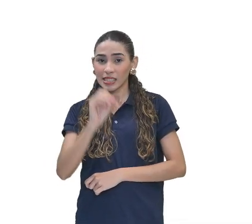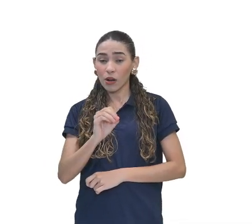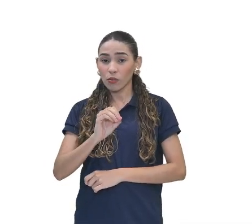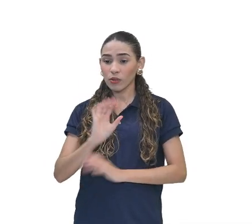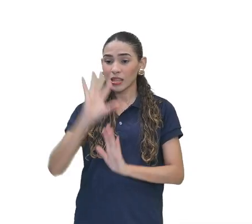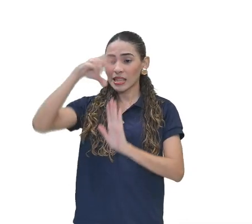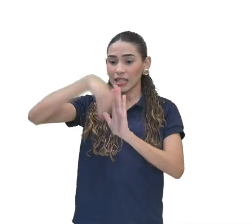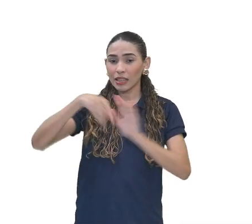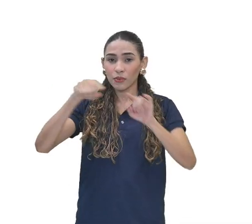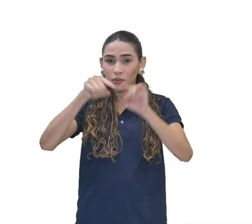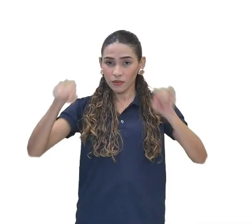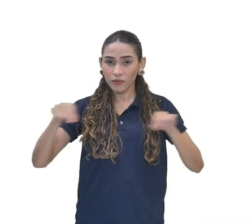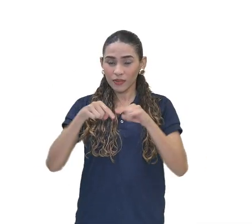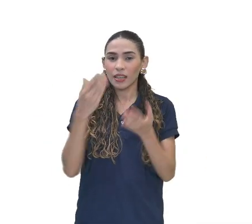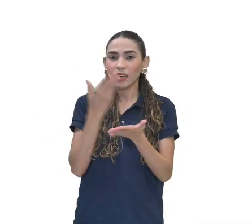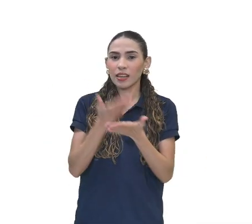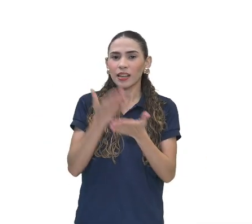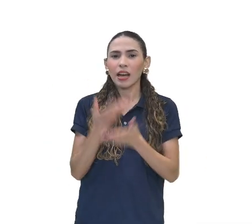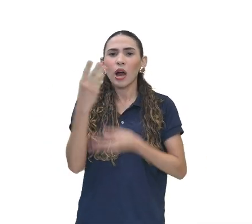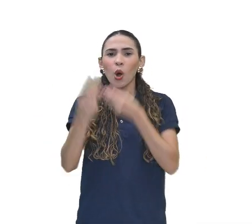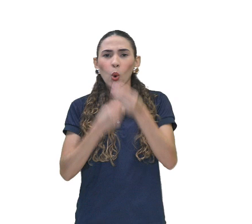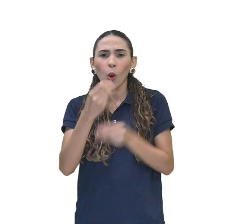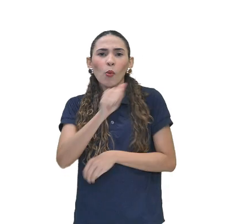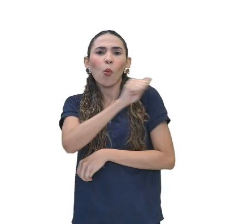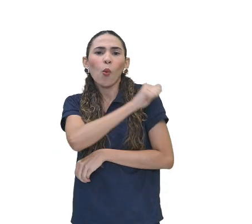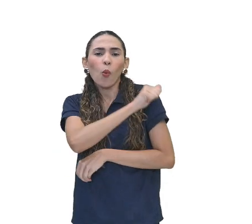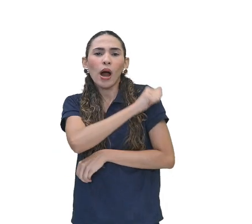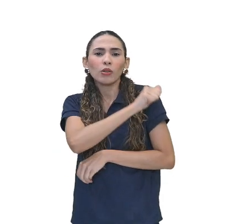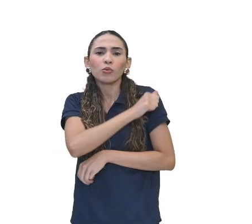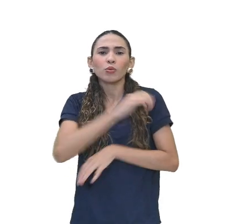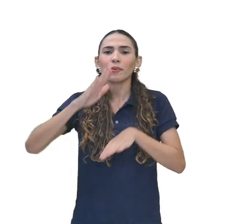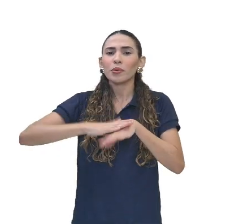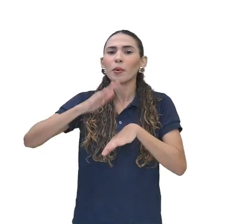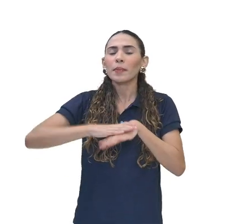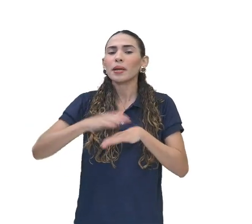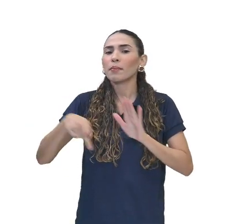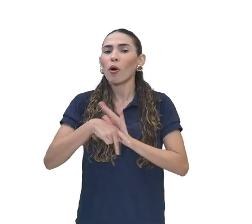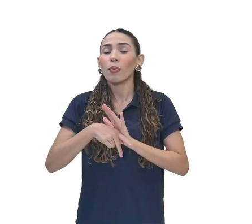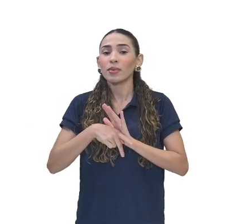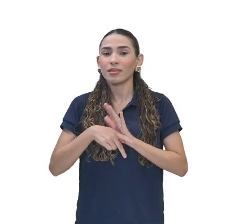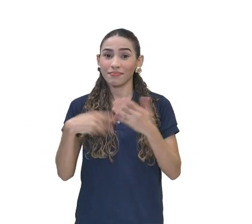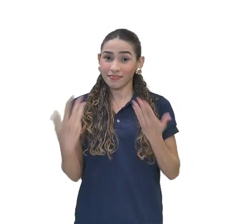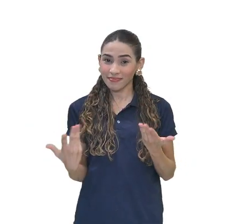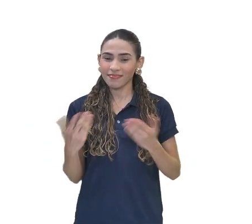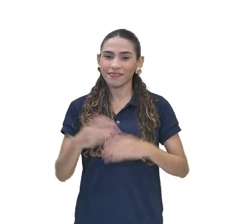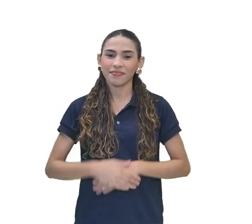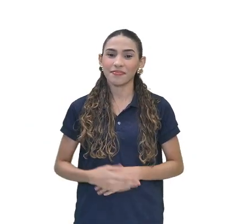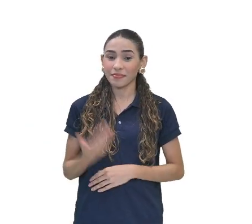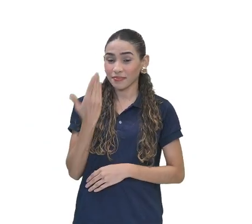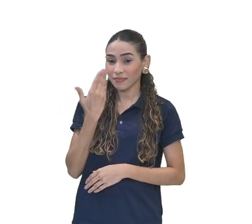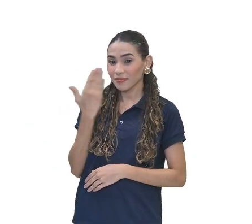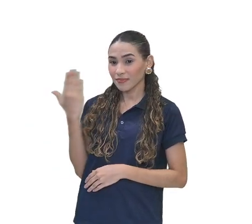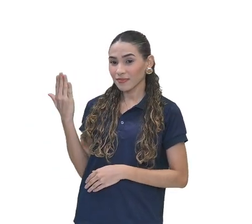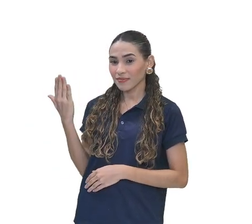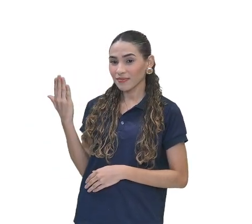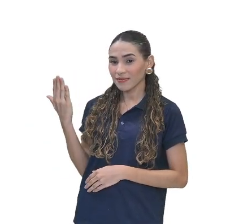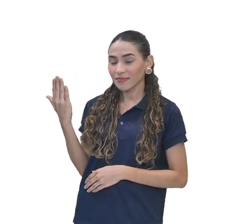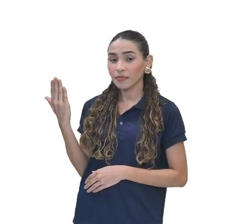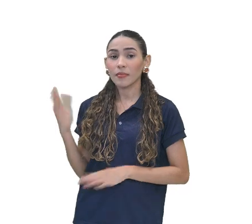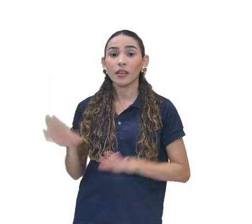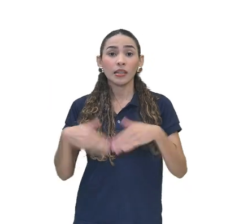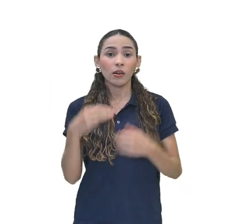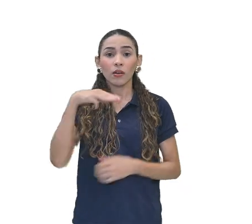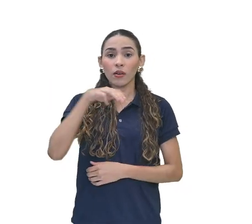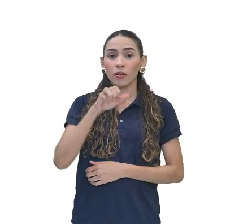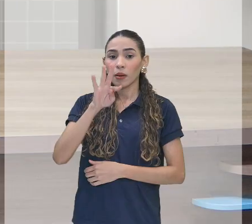desenvolver estudantes independentes, né? Então, como a gente pôde observar, olha só, relembrando para vocês, a